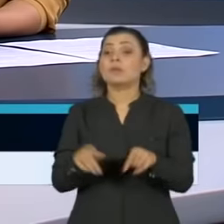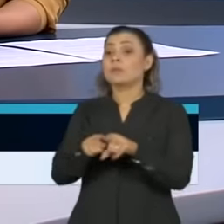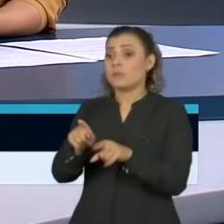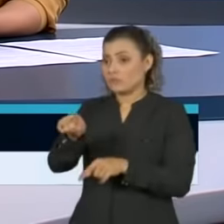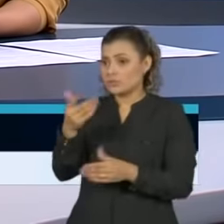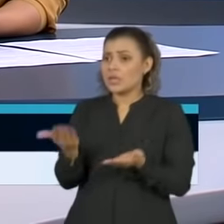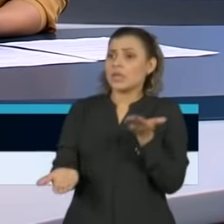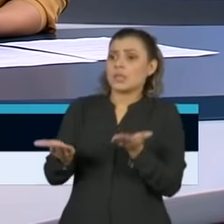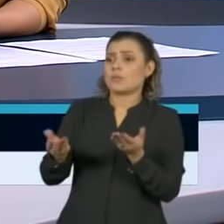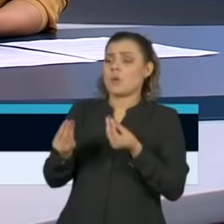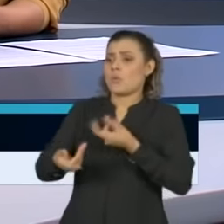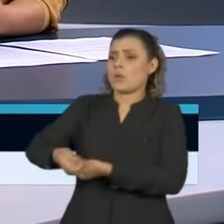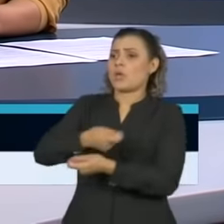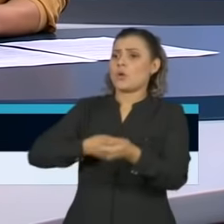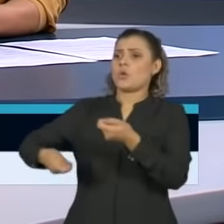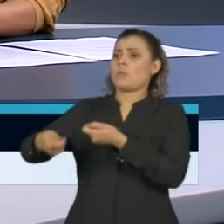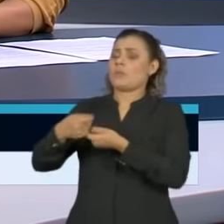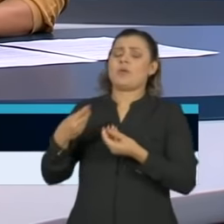a economia ativa,